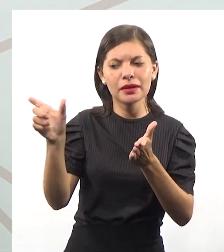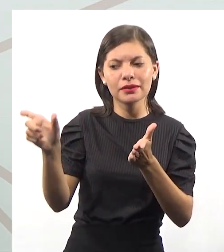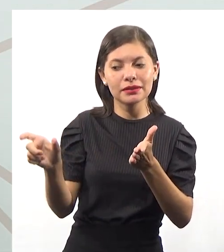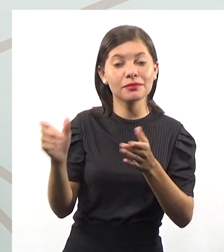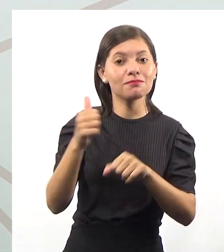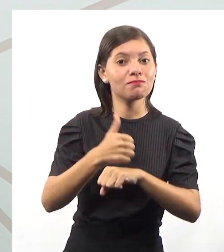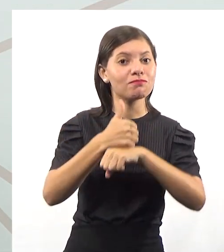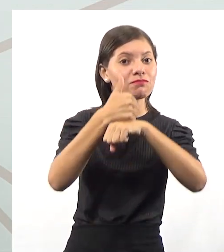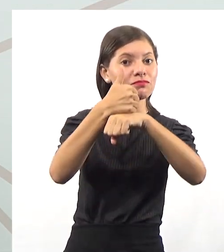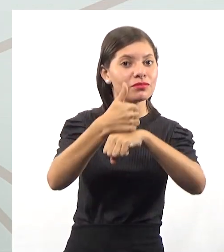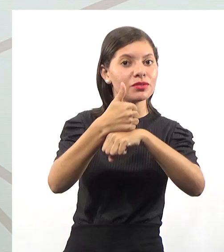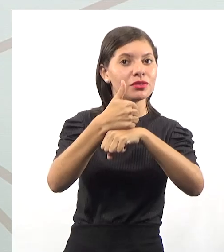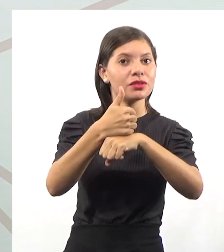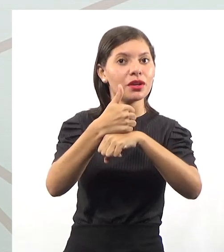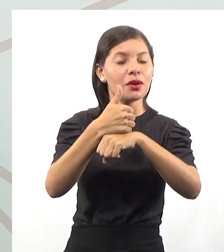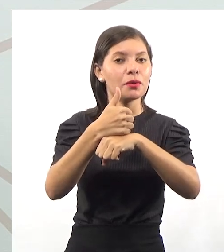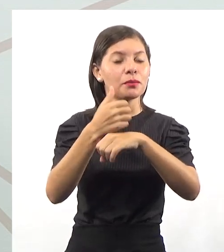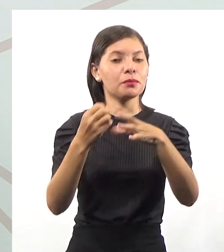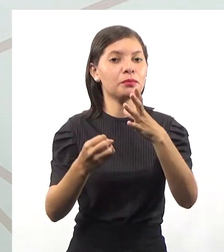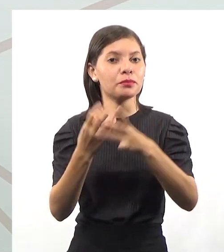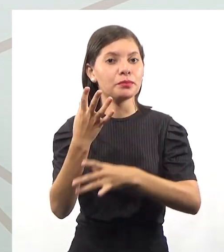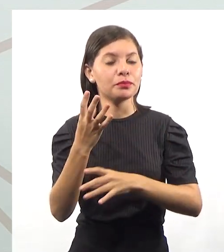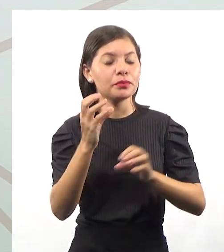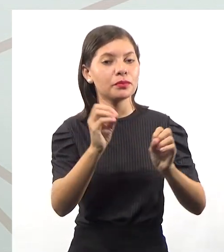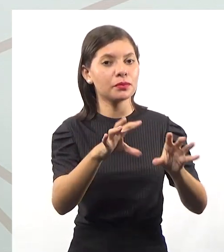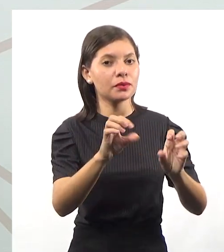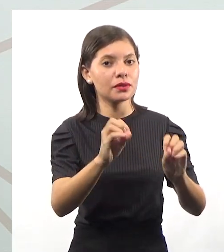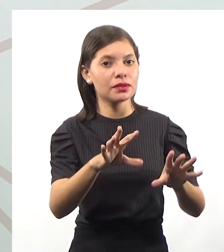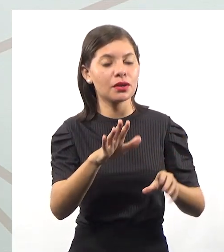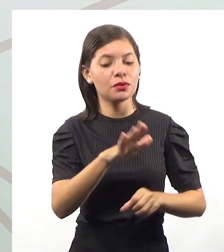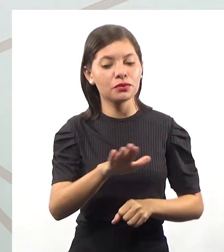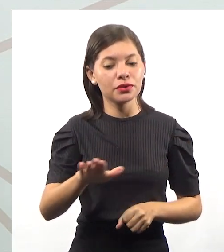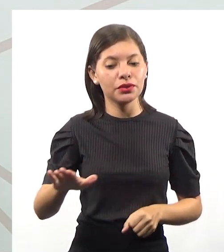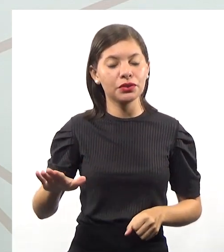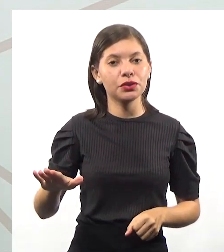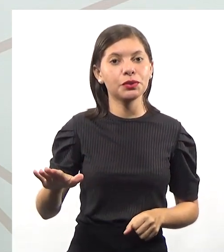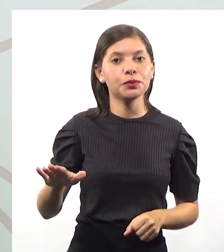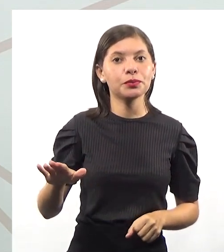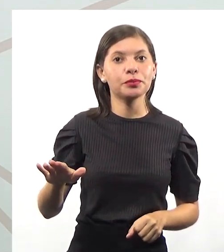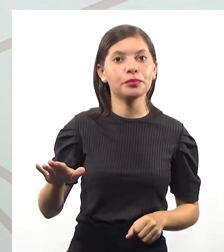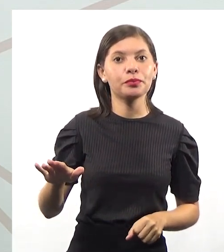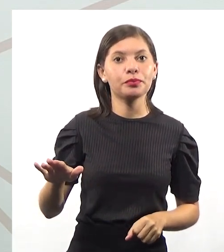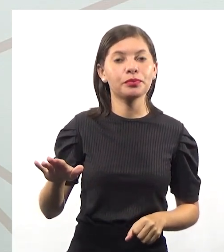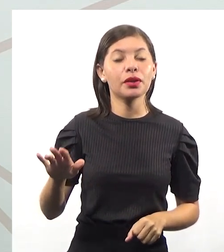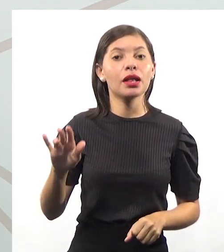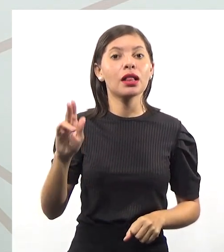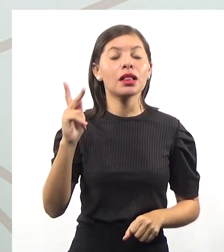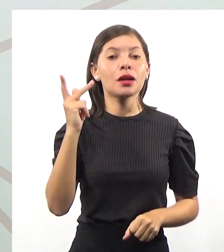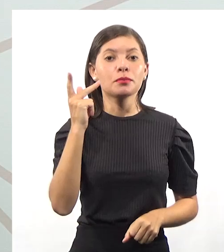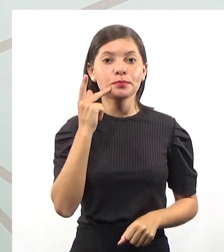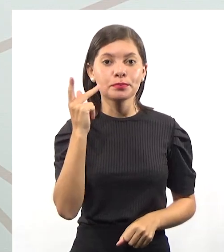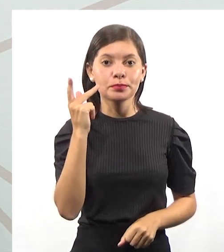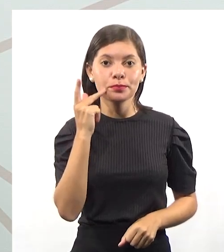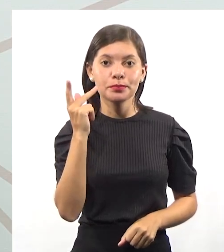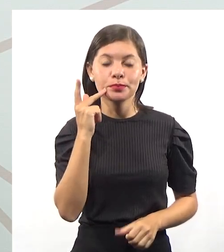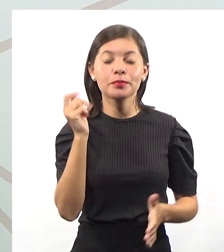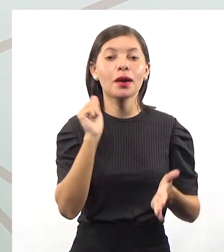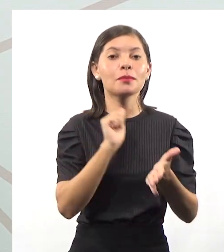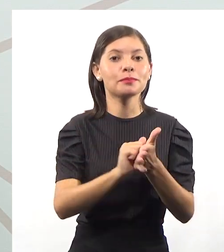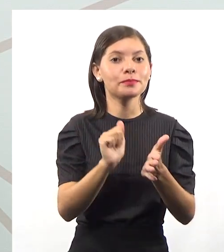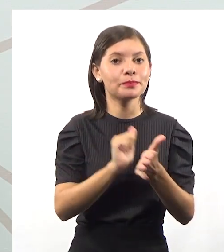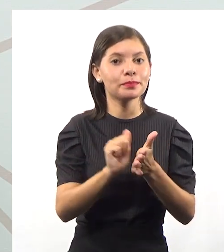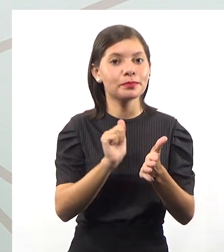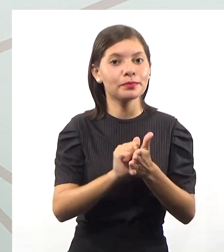grandes produtores sobre a educação infantil. A gente pode referenciar o próprio Jean Piaget, o